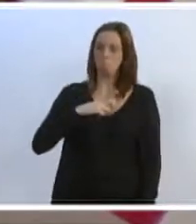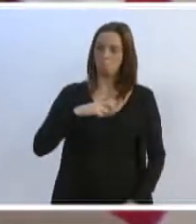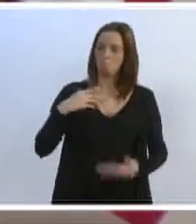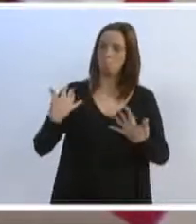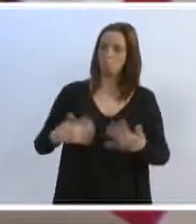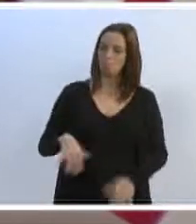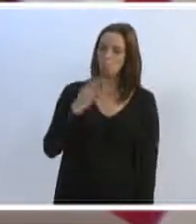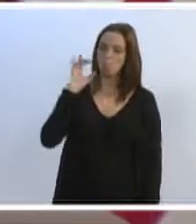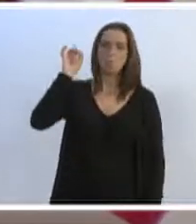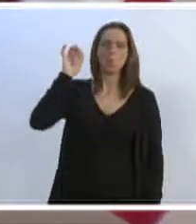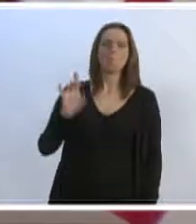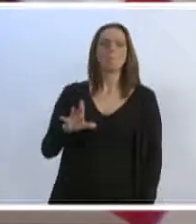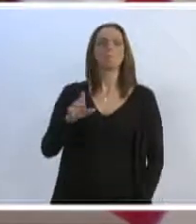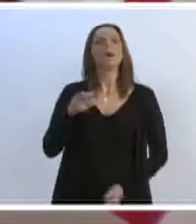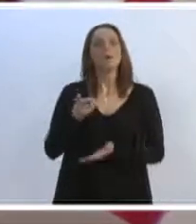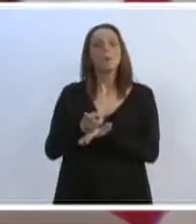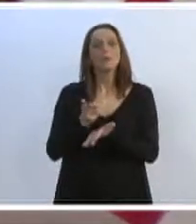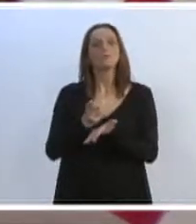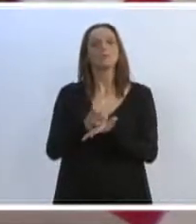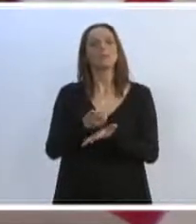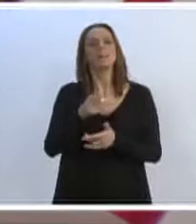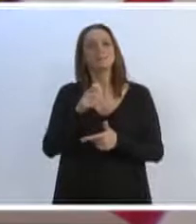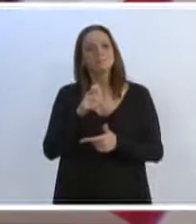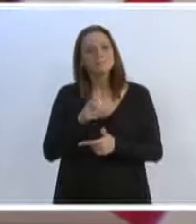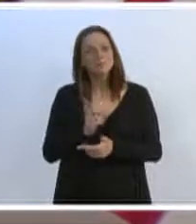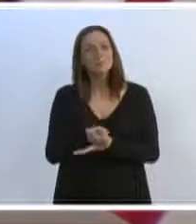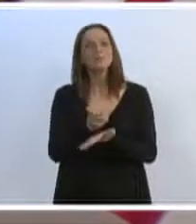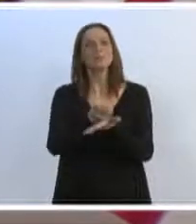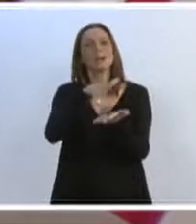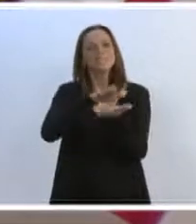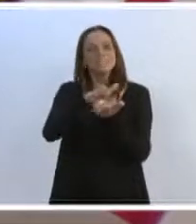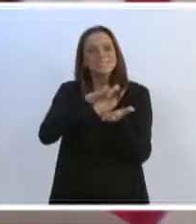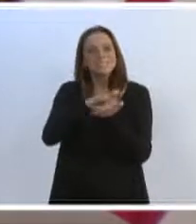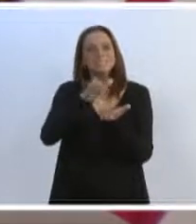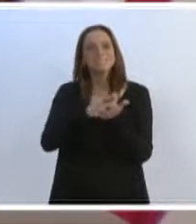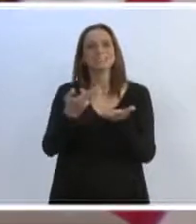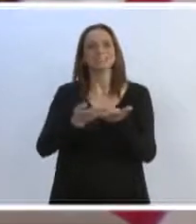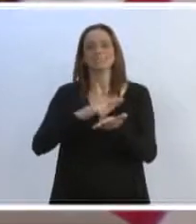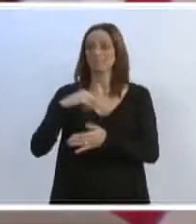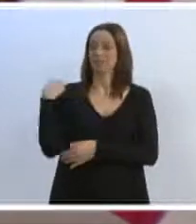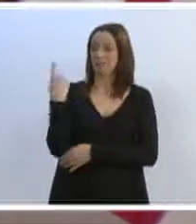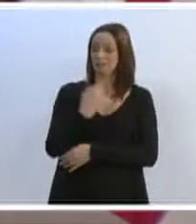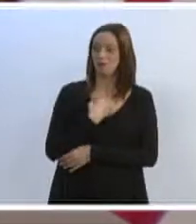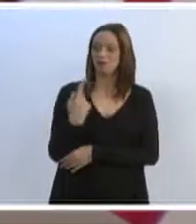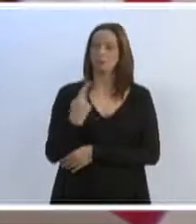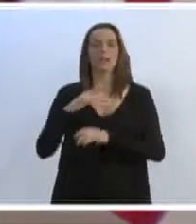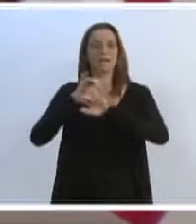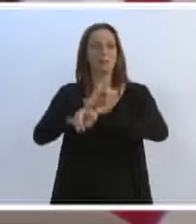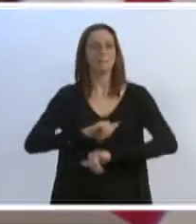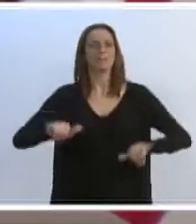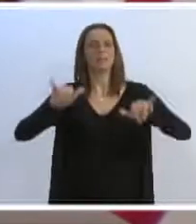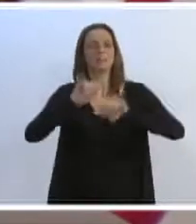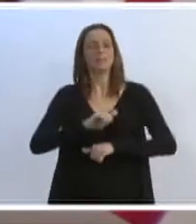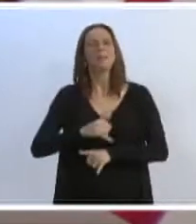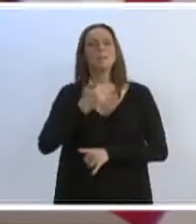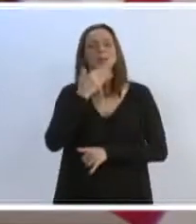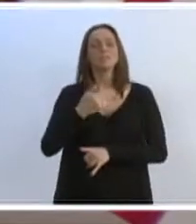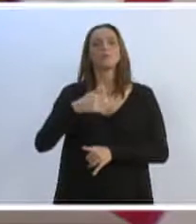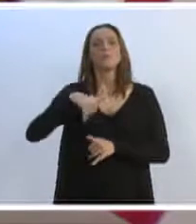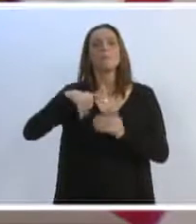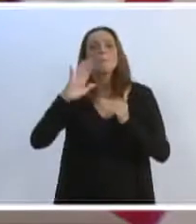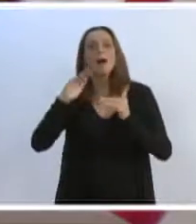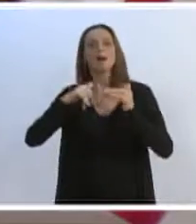ferro, creio que não apenas eu, porém muitos dos moradores da região, por ela servida, ficará